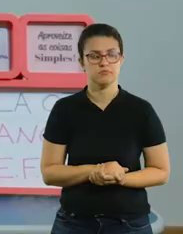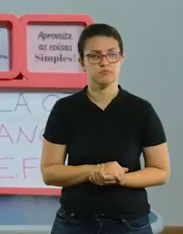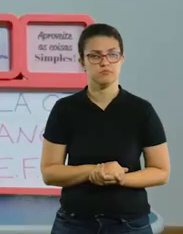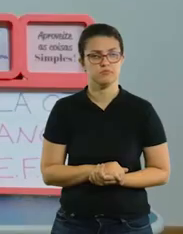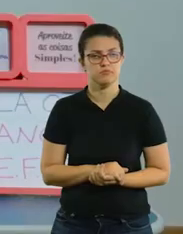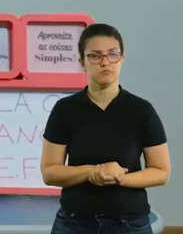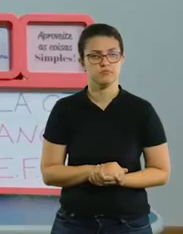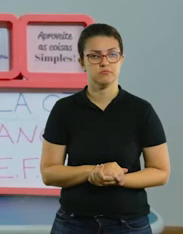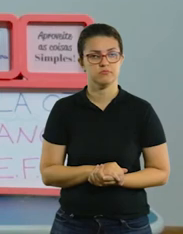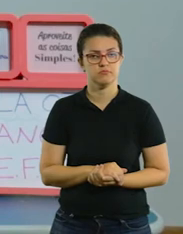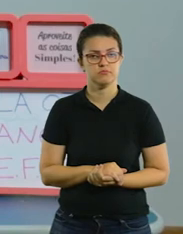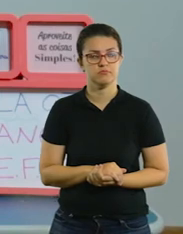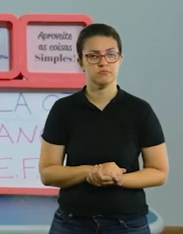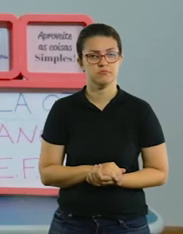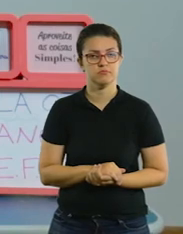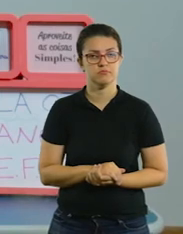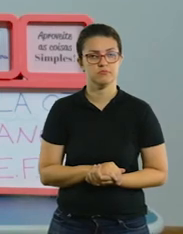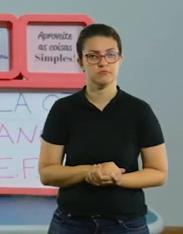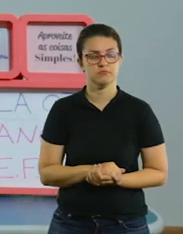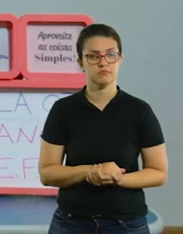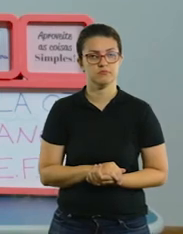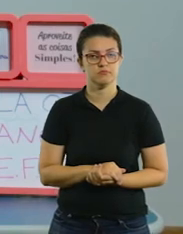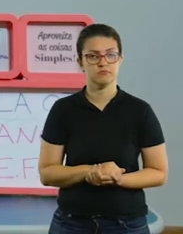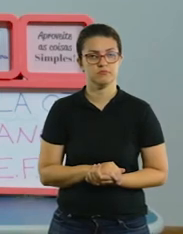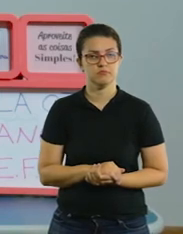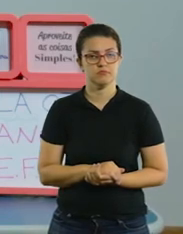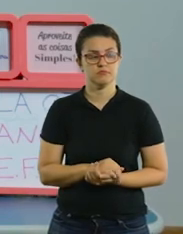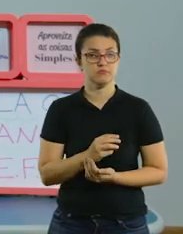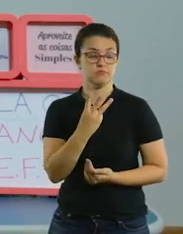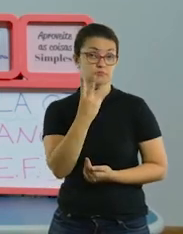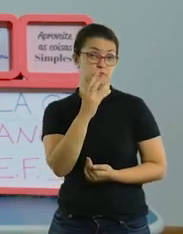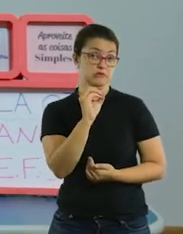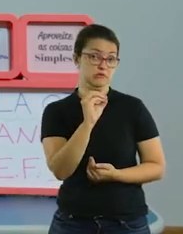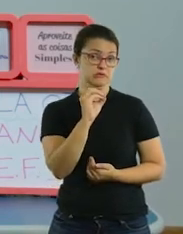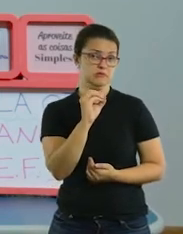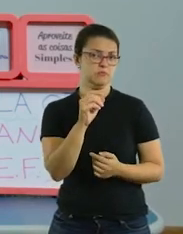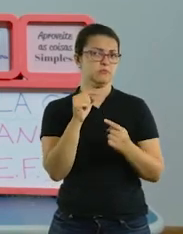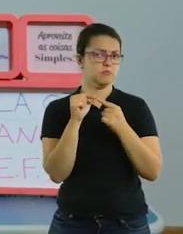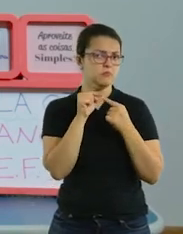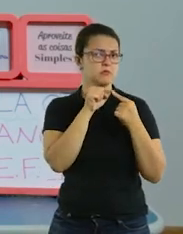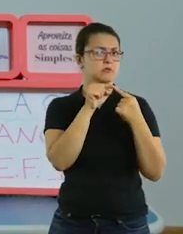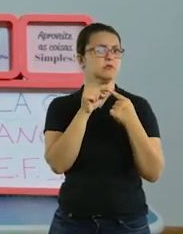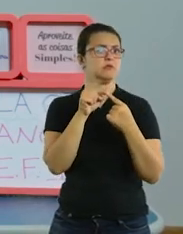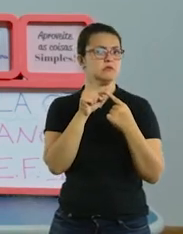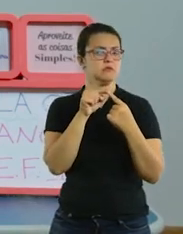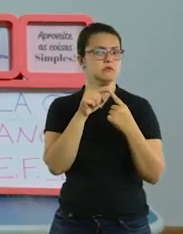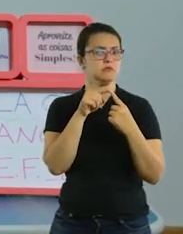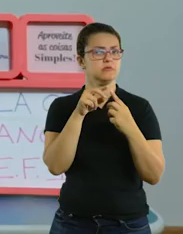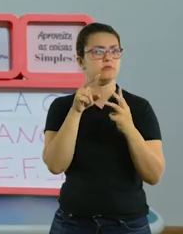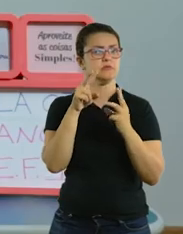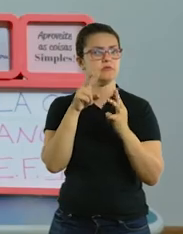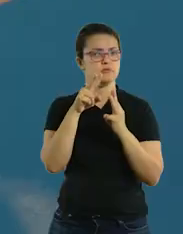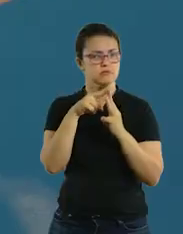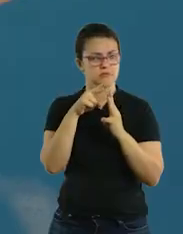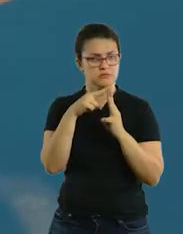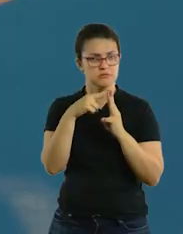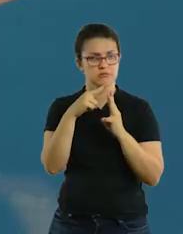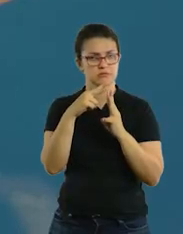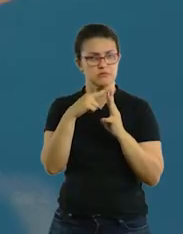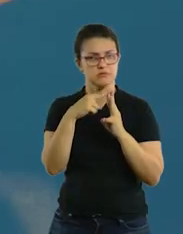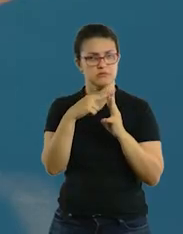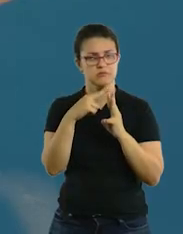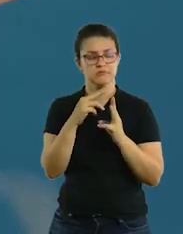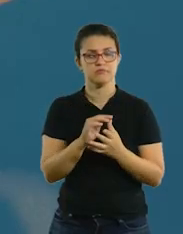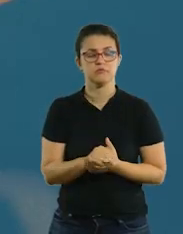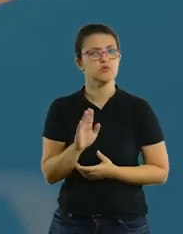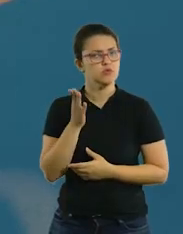E nas dezenas? Eu retirei o 30. O 30 compõe o número 135? Sim. Então, eu vou